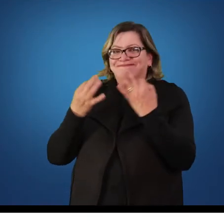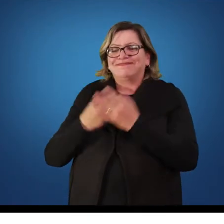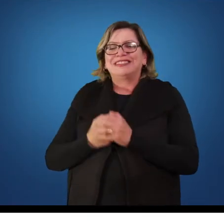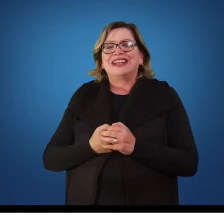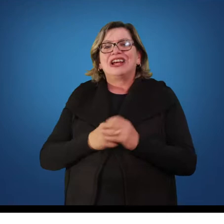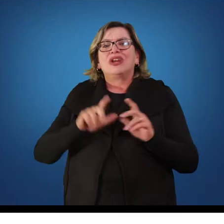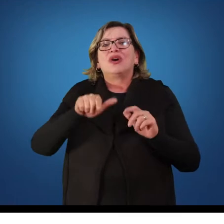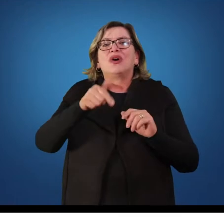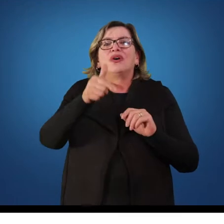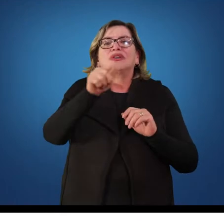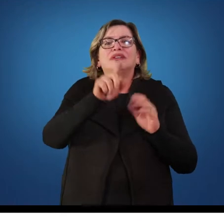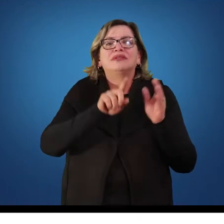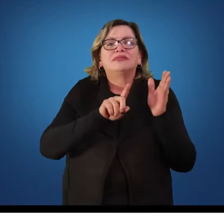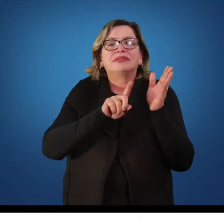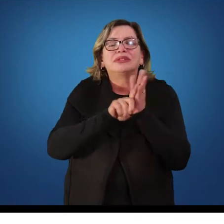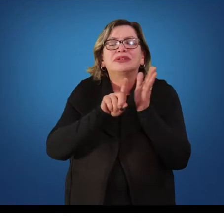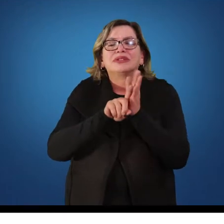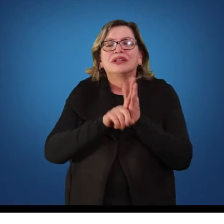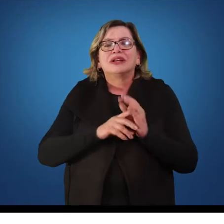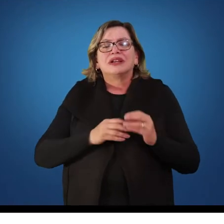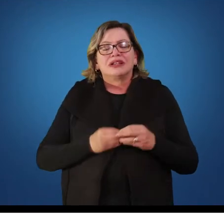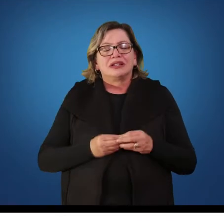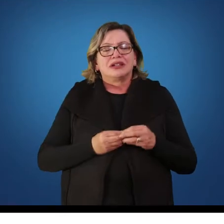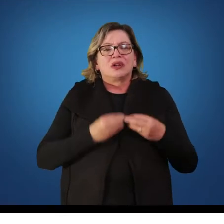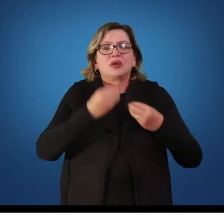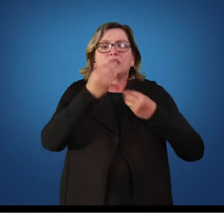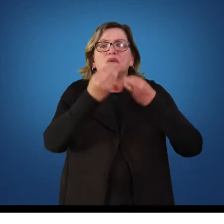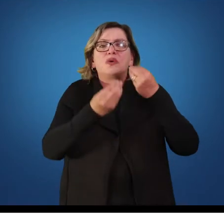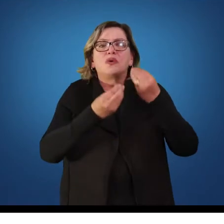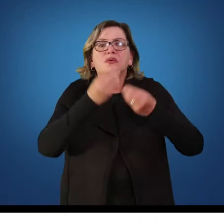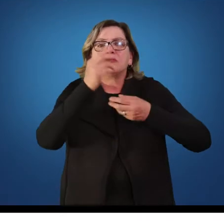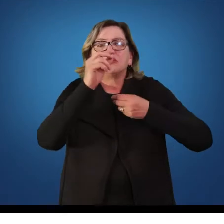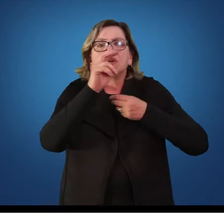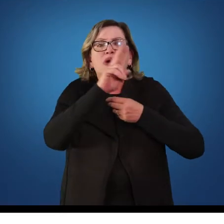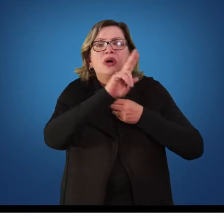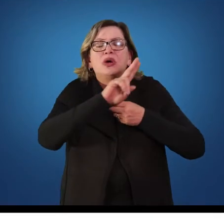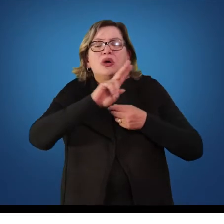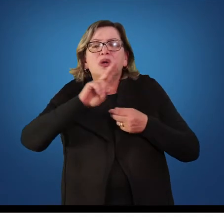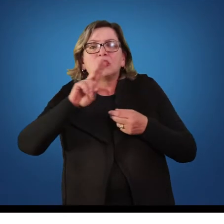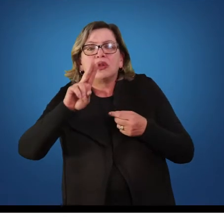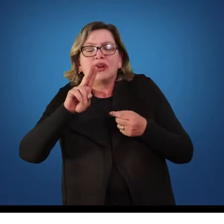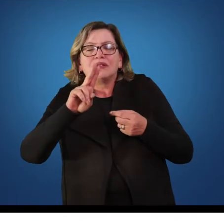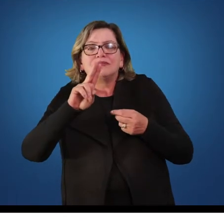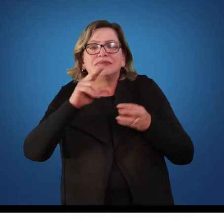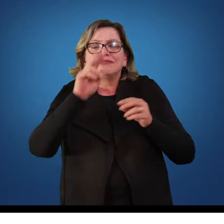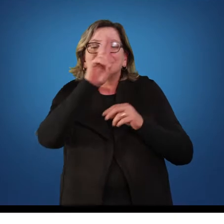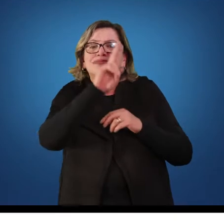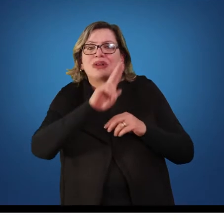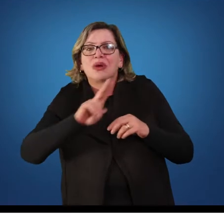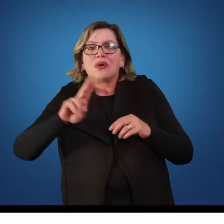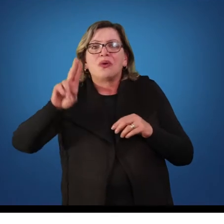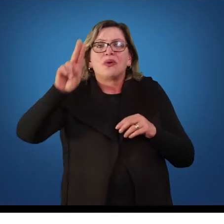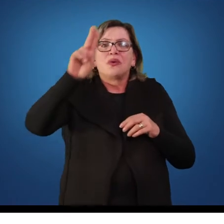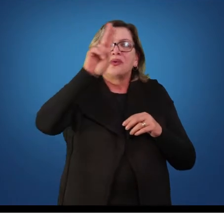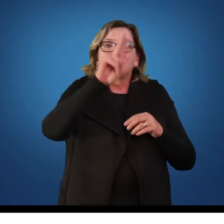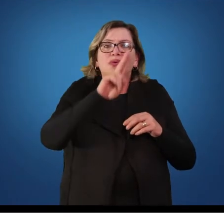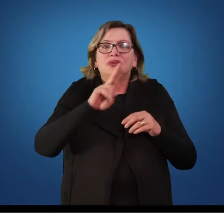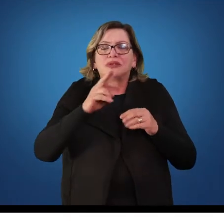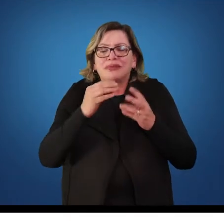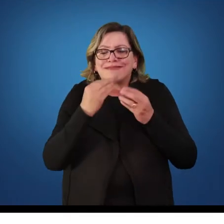bem como eu faço para como é o nome do fundamento que utilizo para